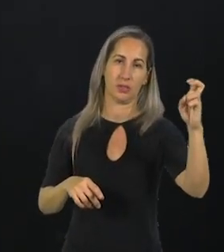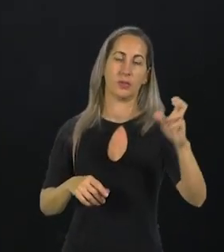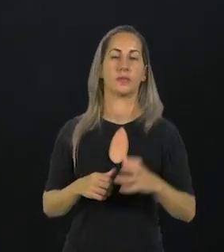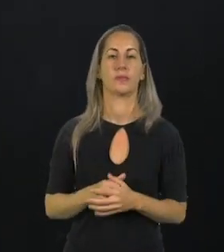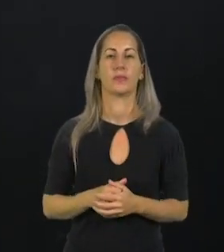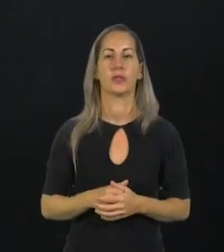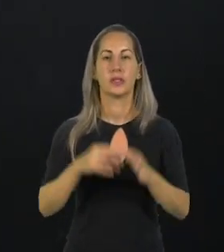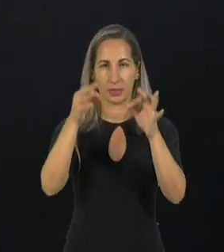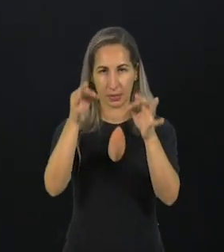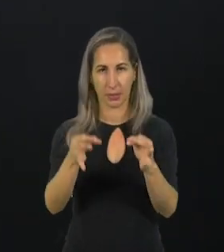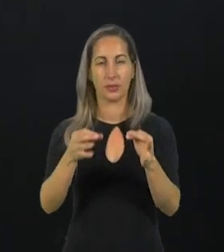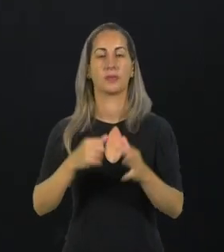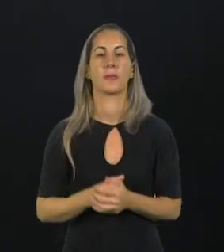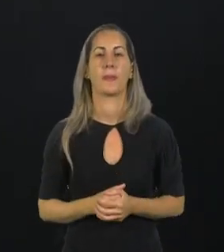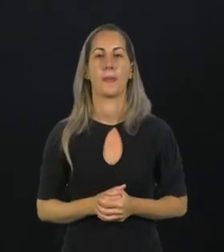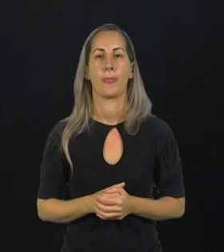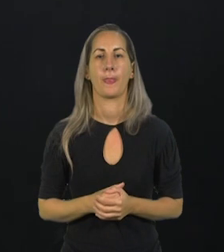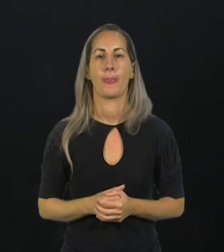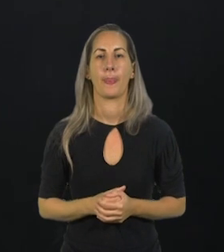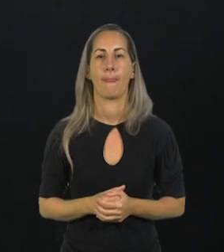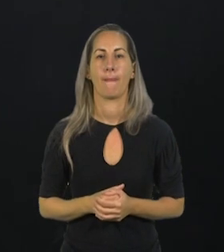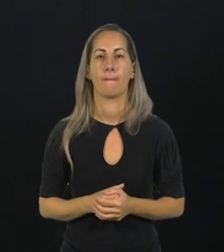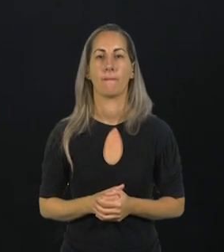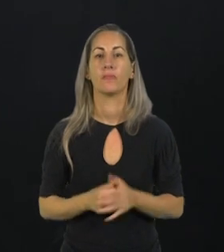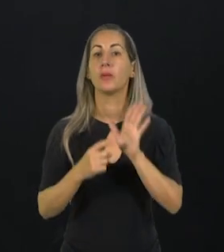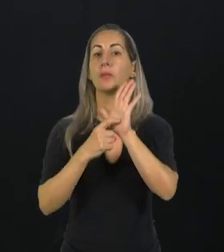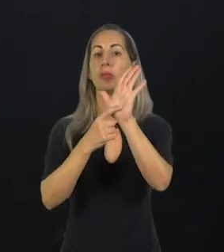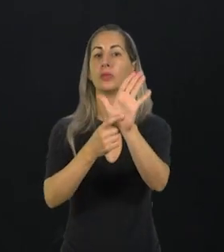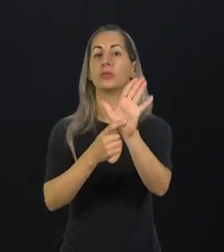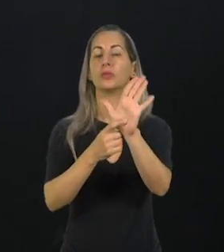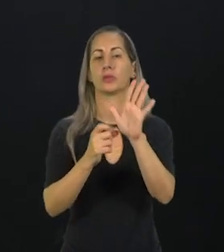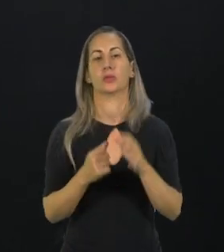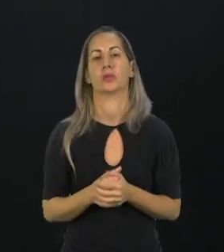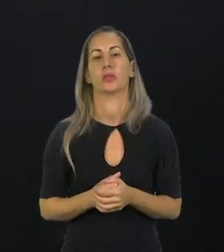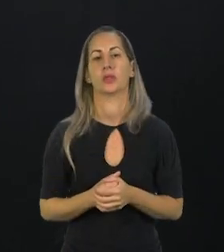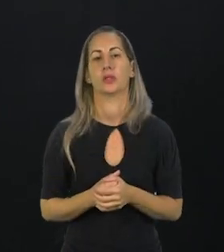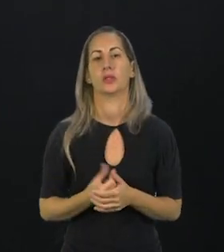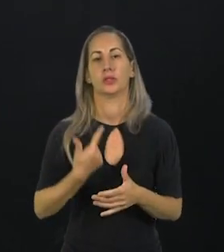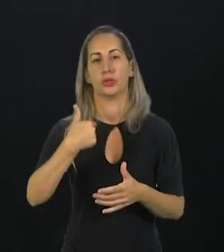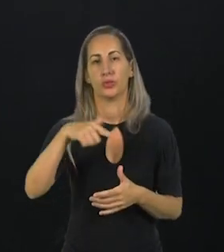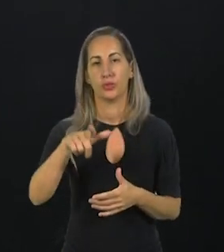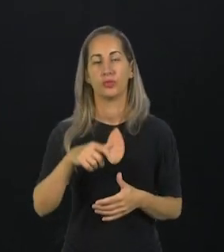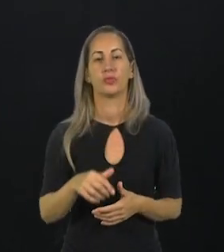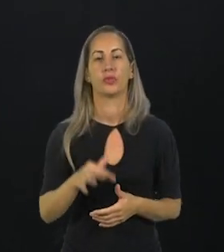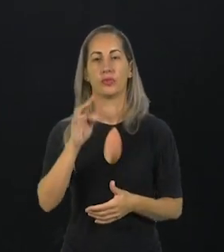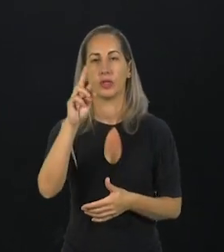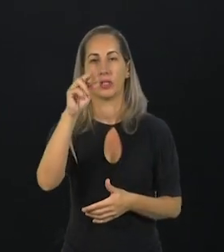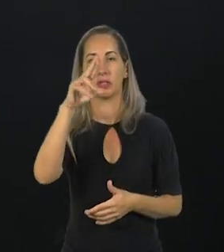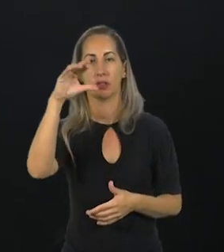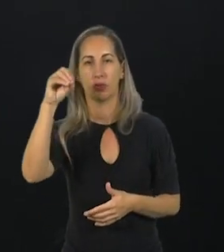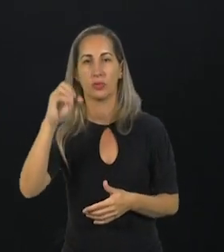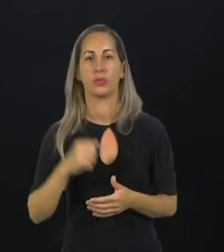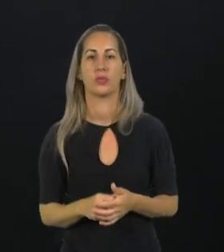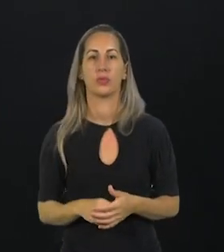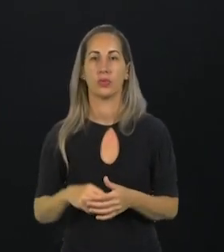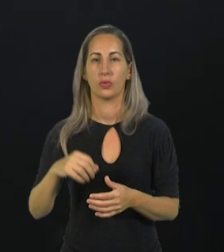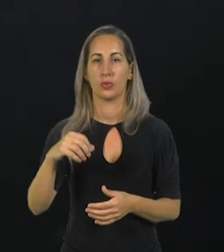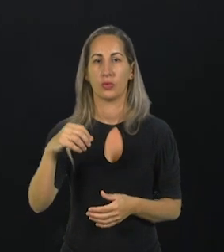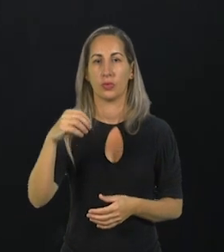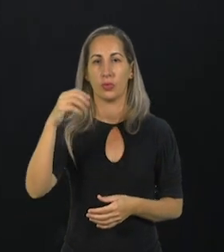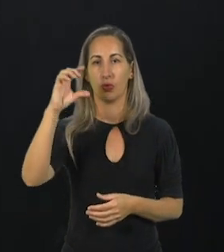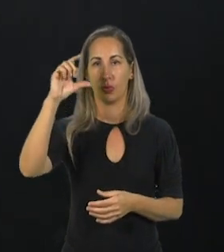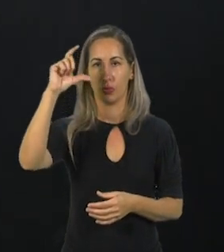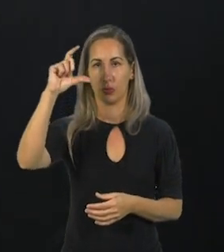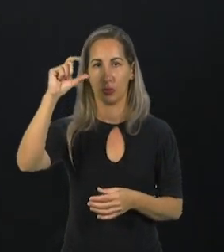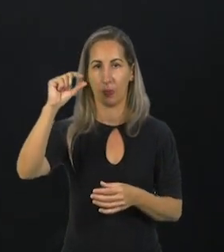0,75. Bacana? Agora, deixa eu te mostrar um outro tipo de fração quando o valor de cima ele